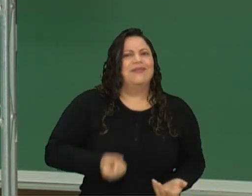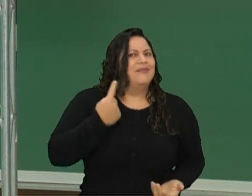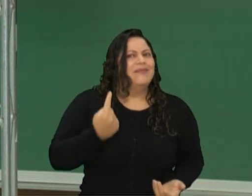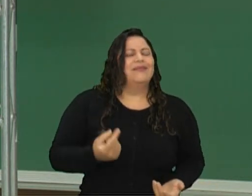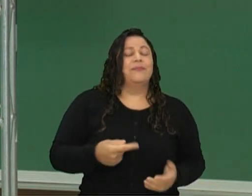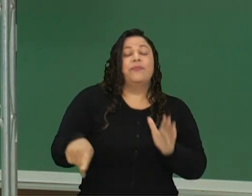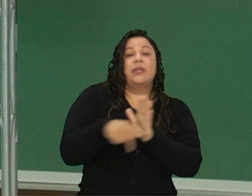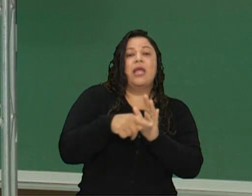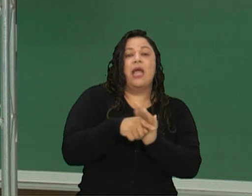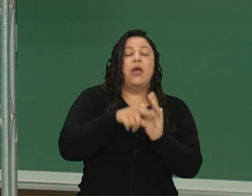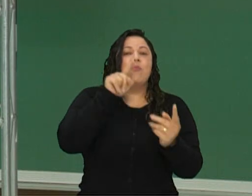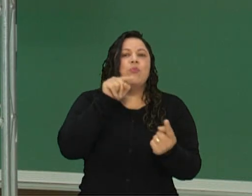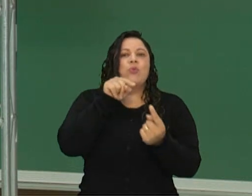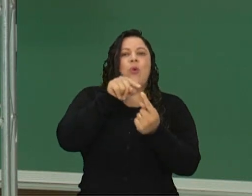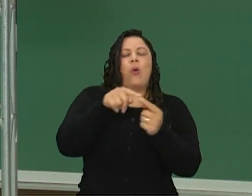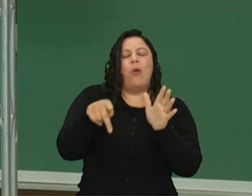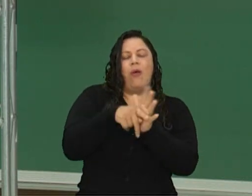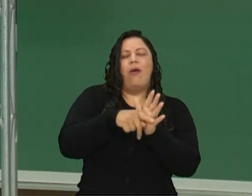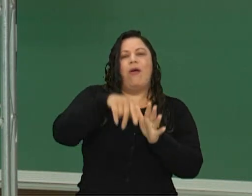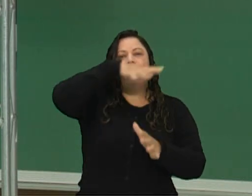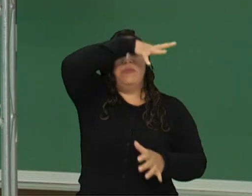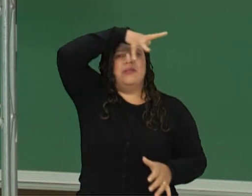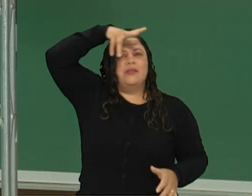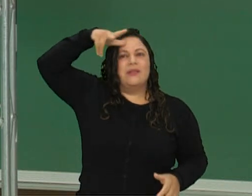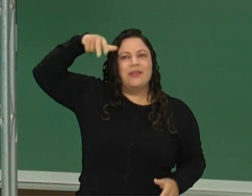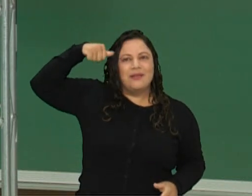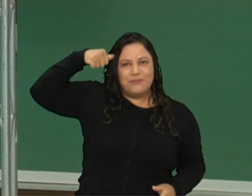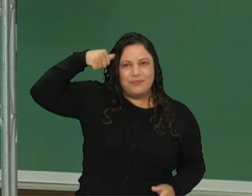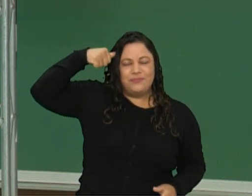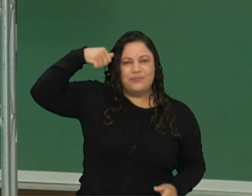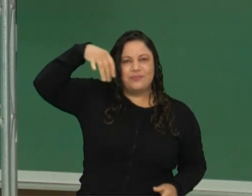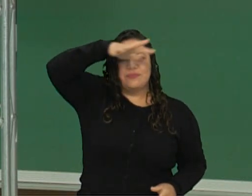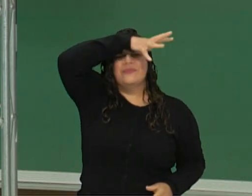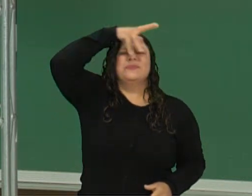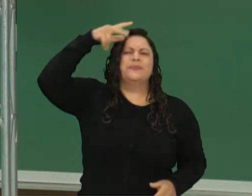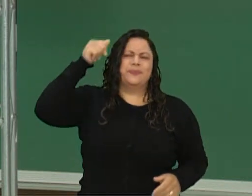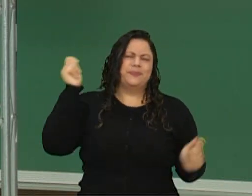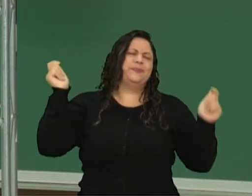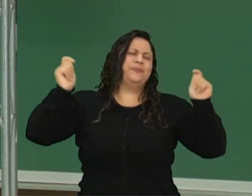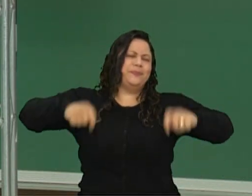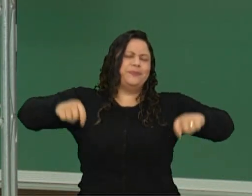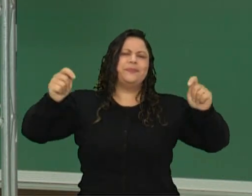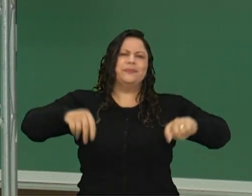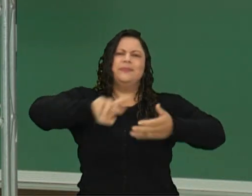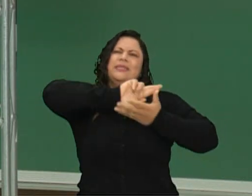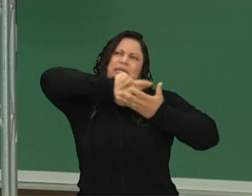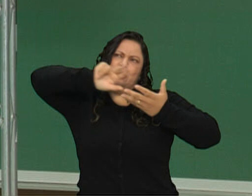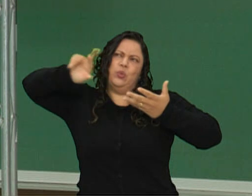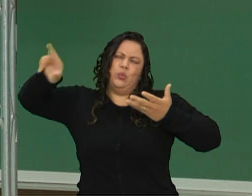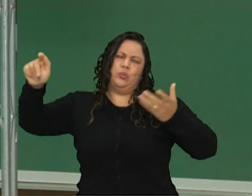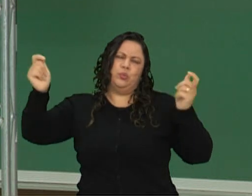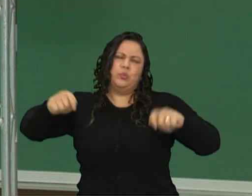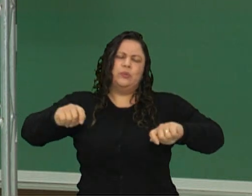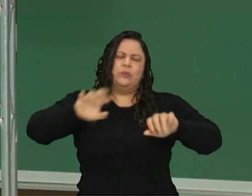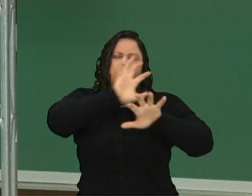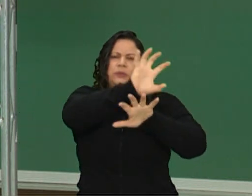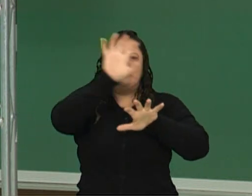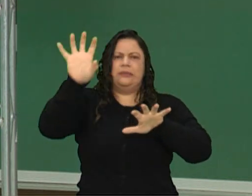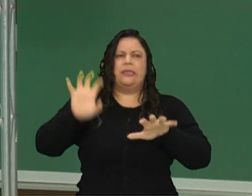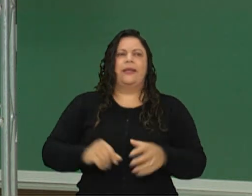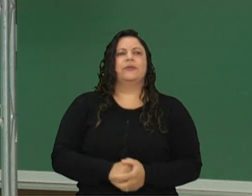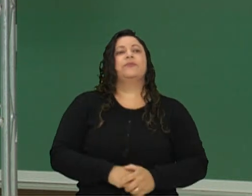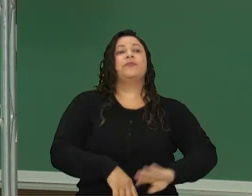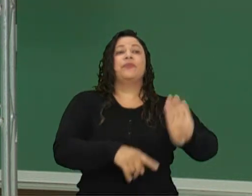da Amazônia. Tem em outros estados brasileiros, Norte e Nordeste, mas ele é típico da Amazônia, então não é comum do Paraná.